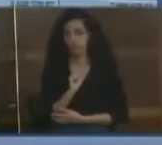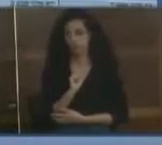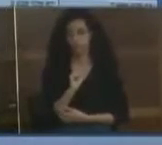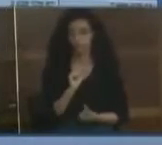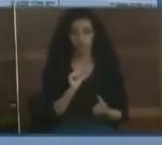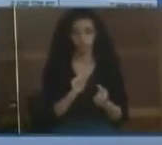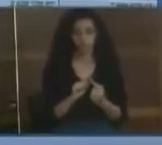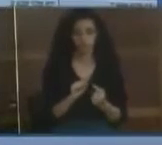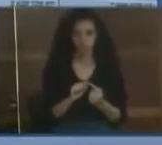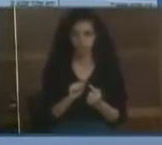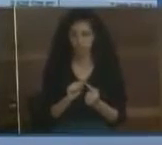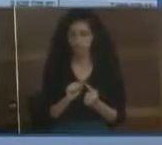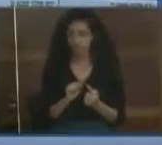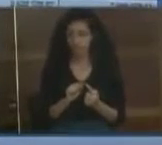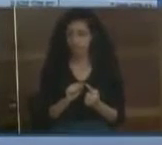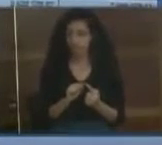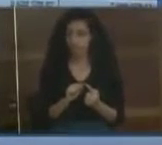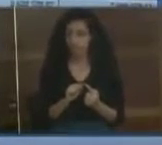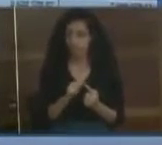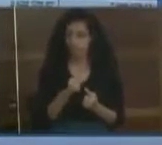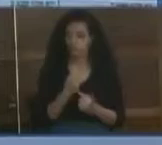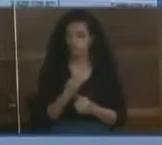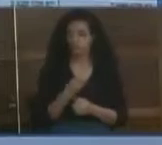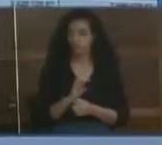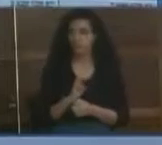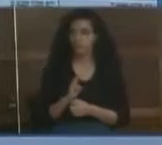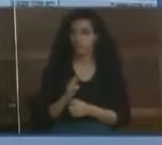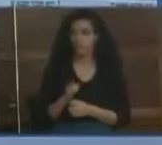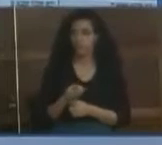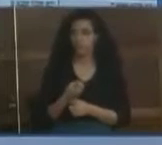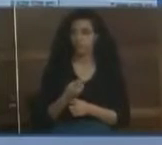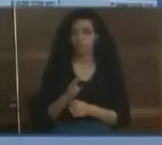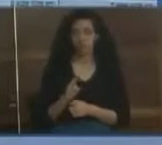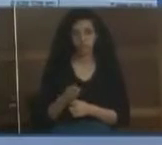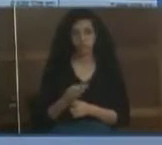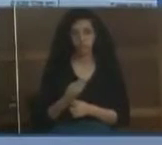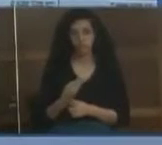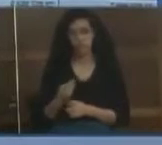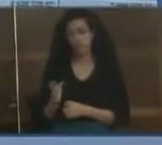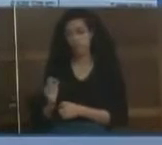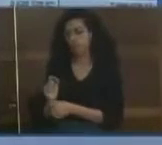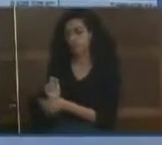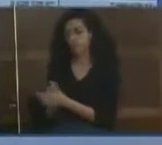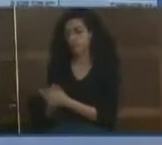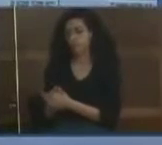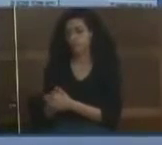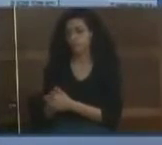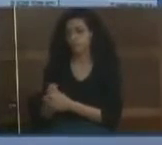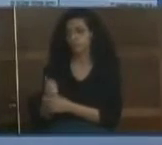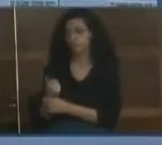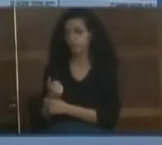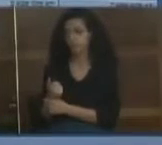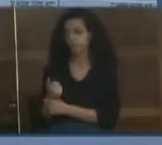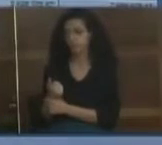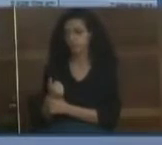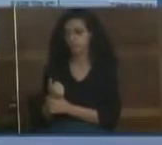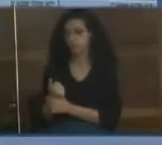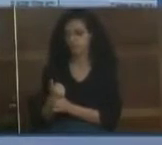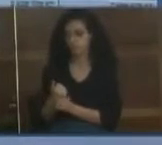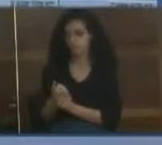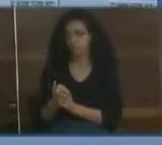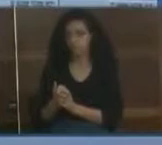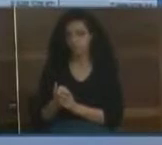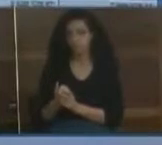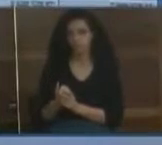enquadrar empenhada até o terceiro quadrimestre 3 milhões 361 mil reais despesas liquidadas até o terceiro